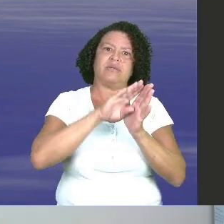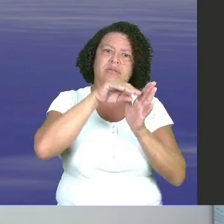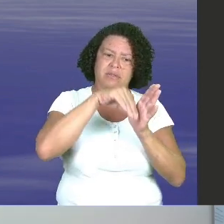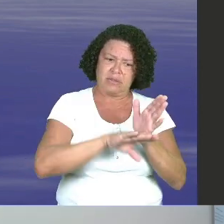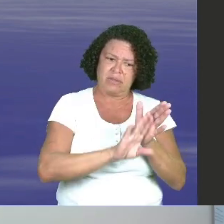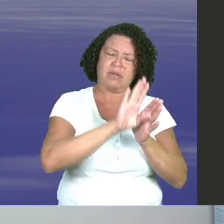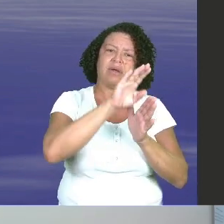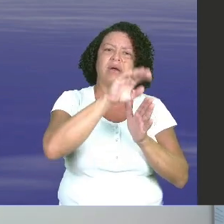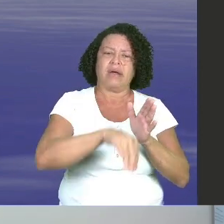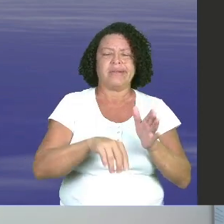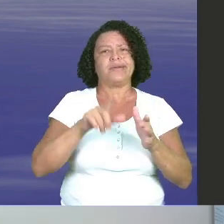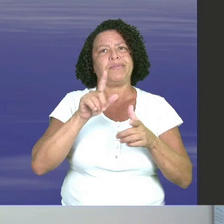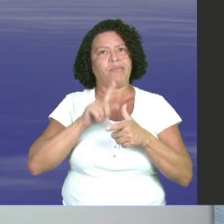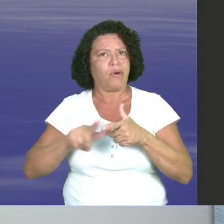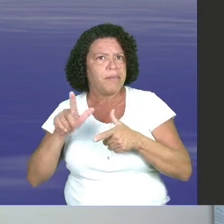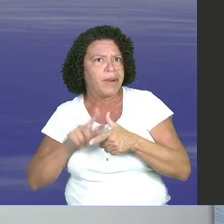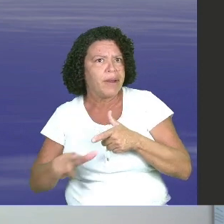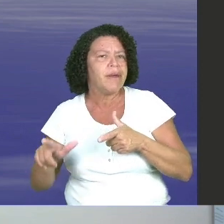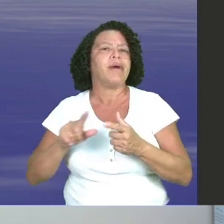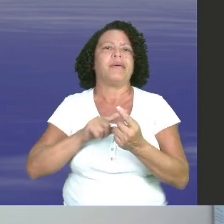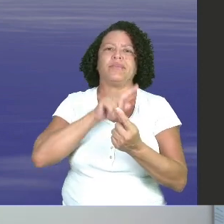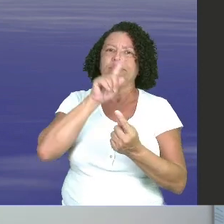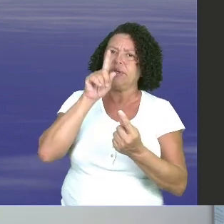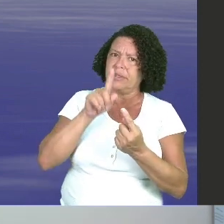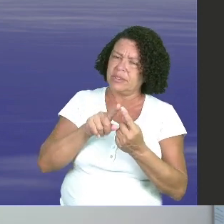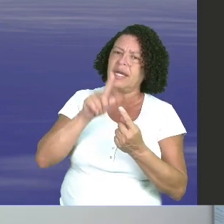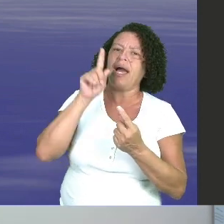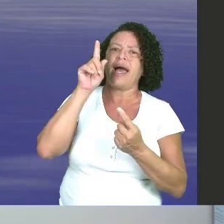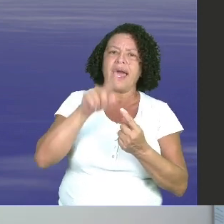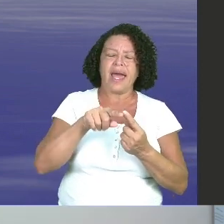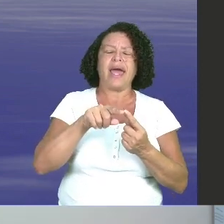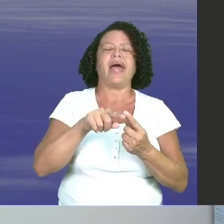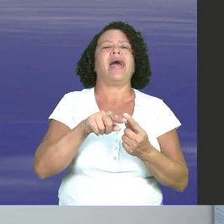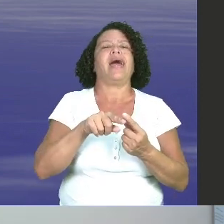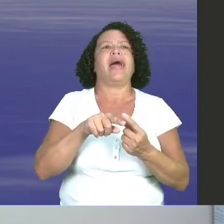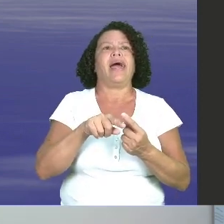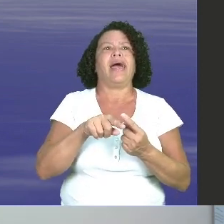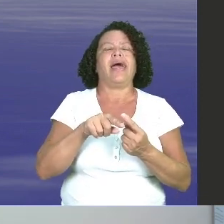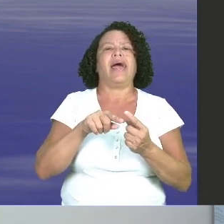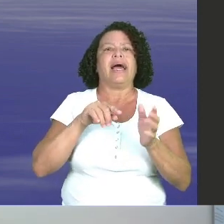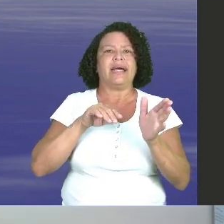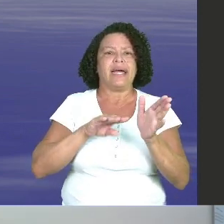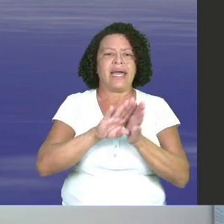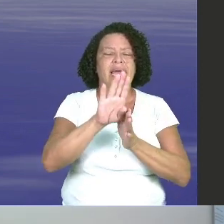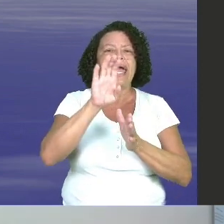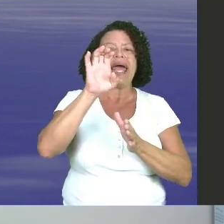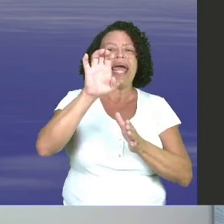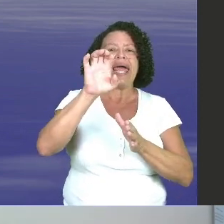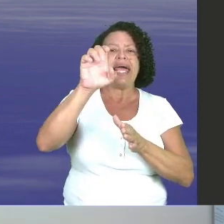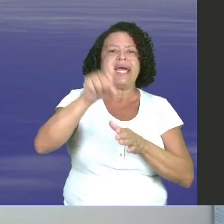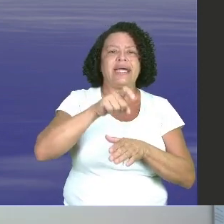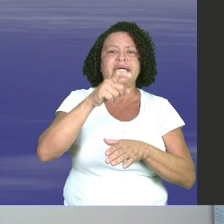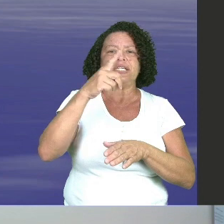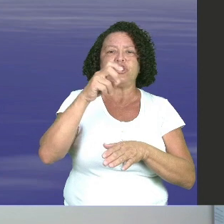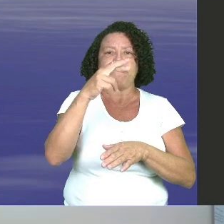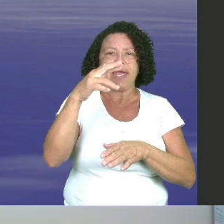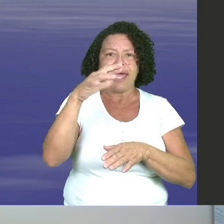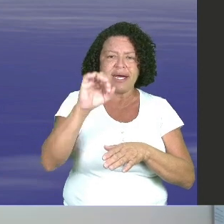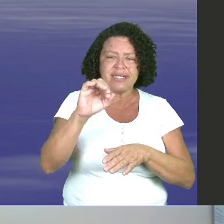grandes problemas, um dos grandes objetivos é a expiação. E expiação por quê? Porque